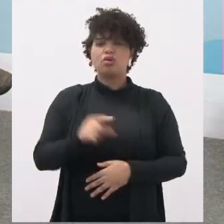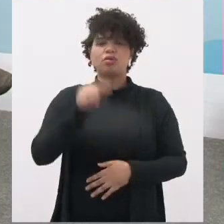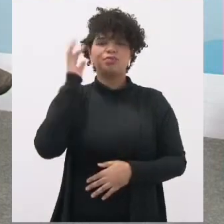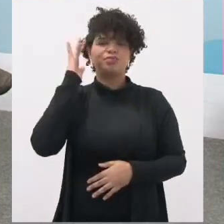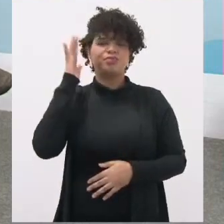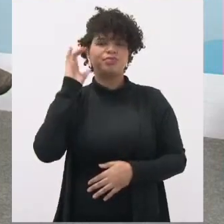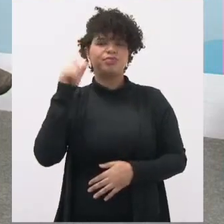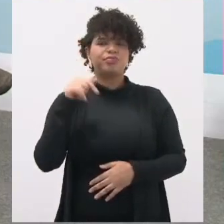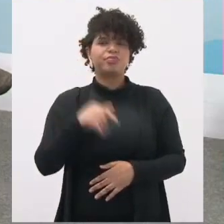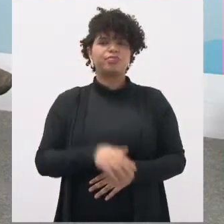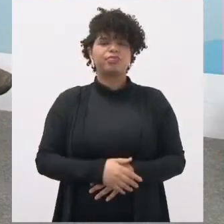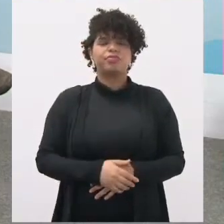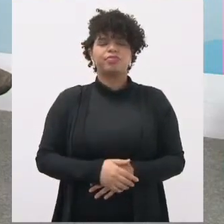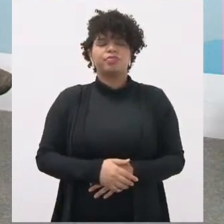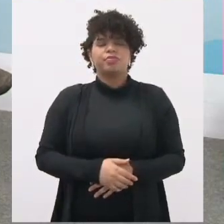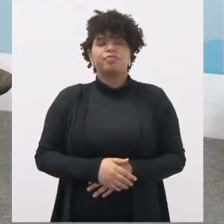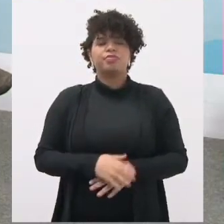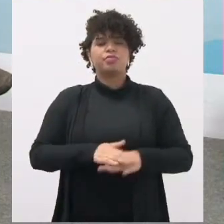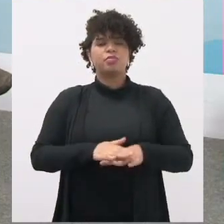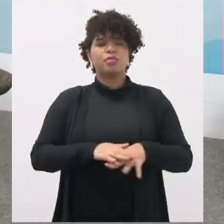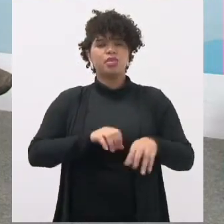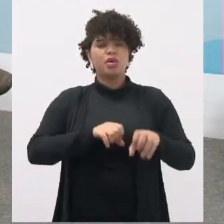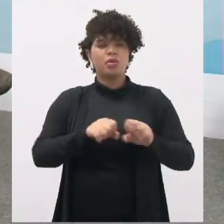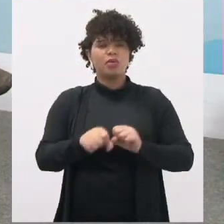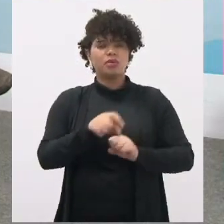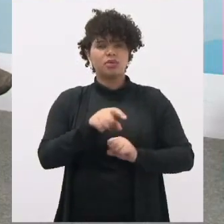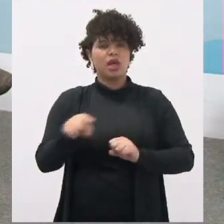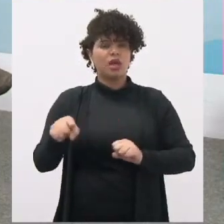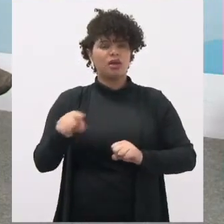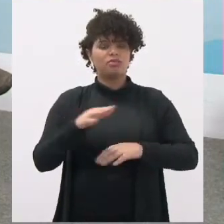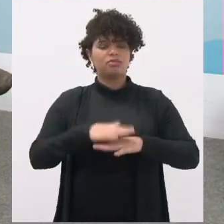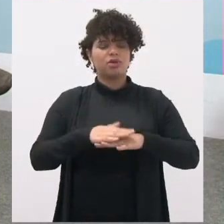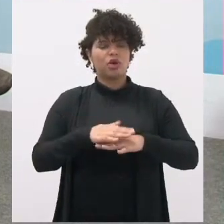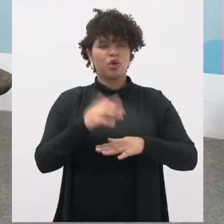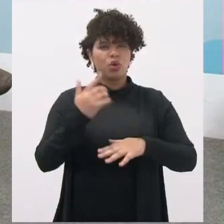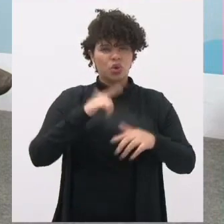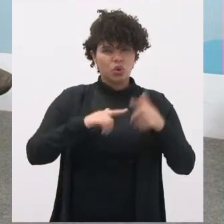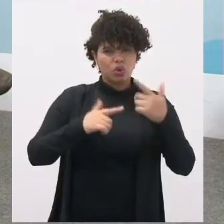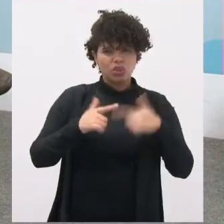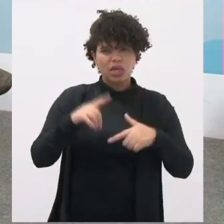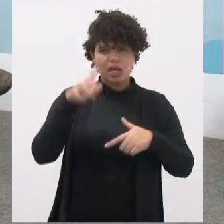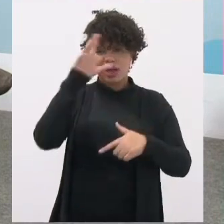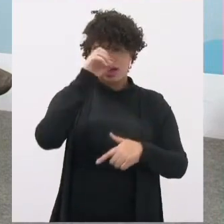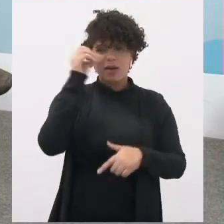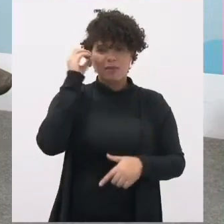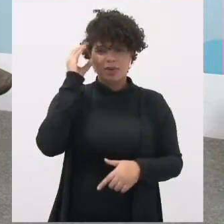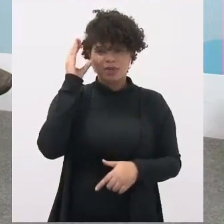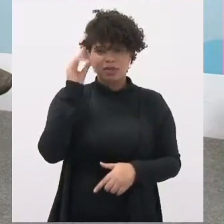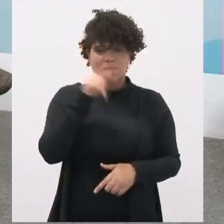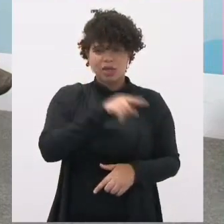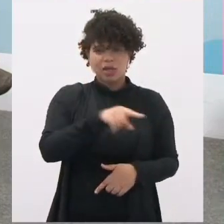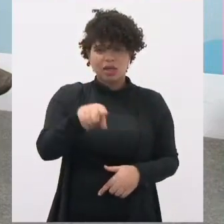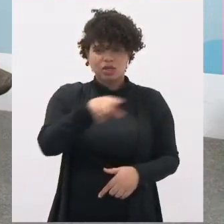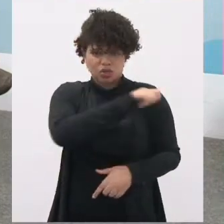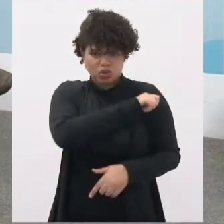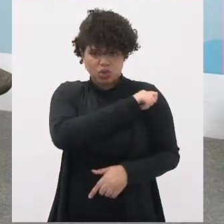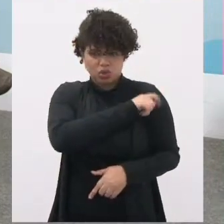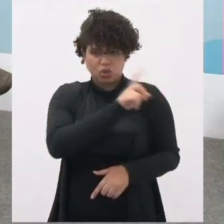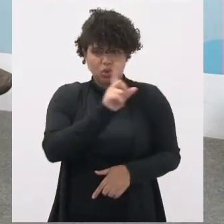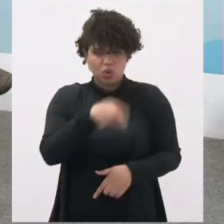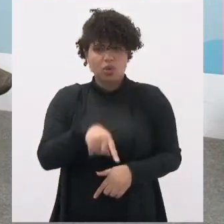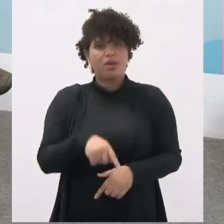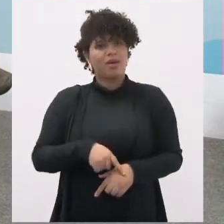que essa formação é para que ele consiga facilitar o processo da aprendizagem do nosso estudante, né? Que ele